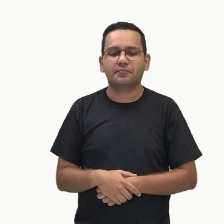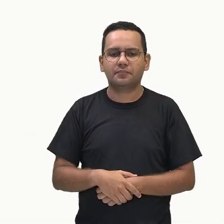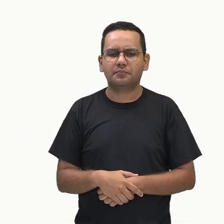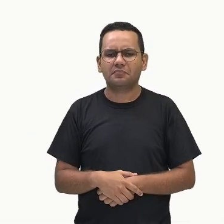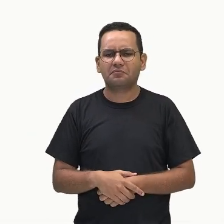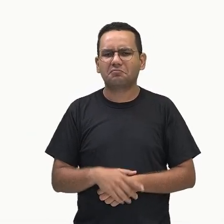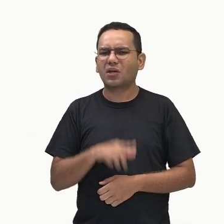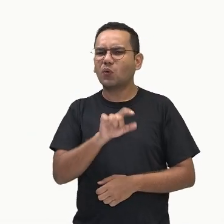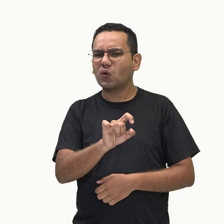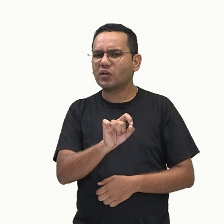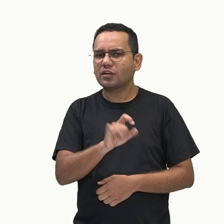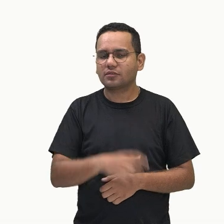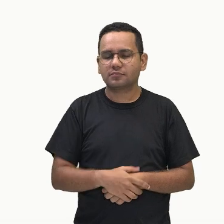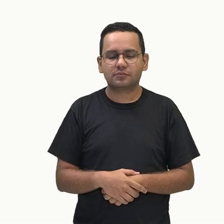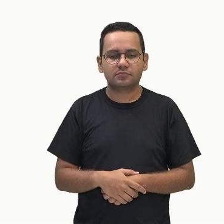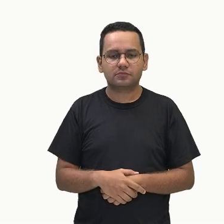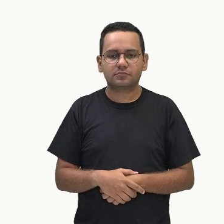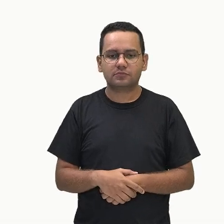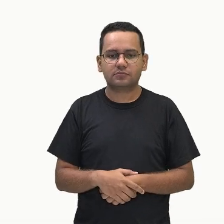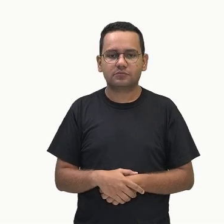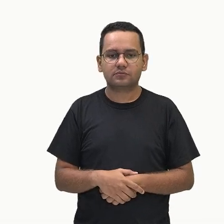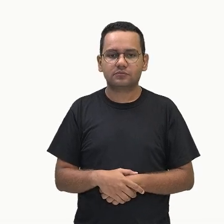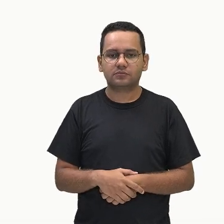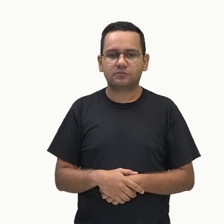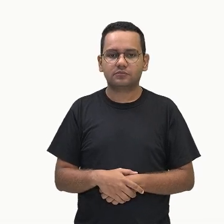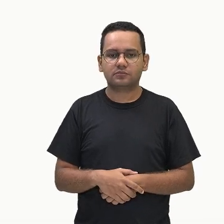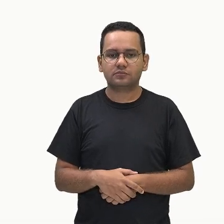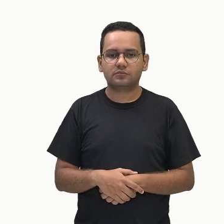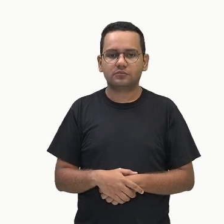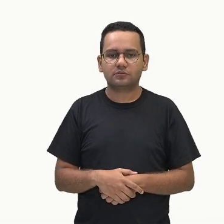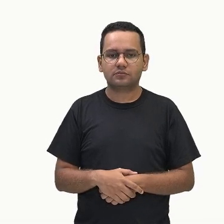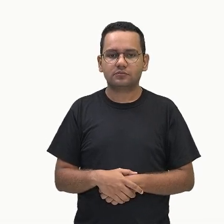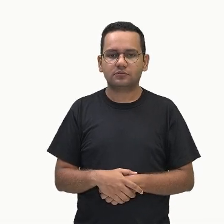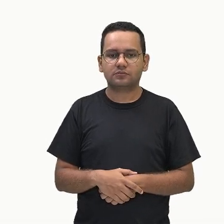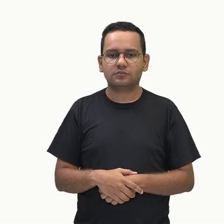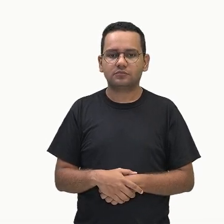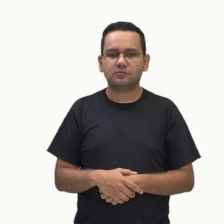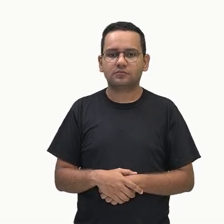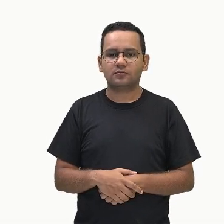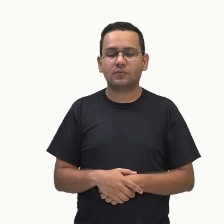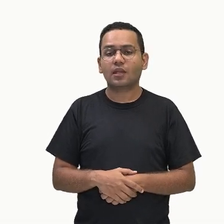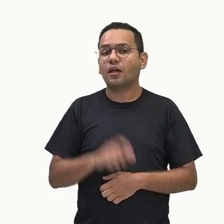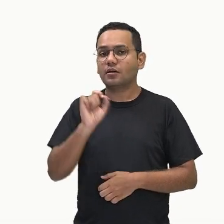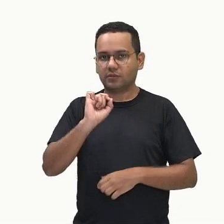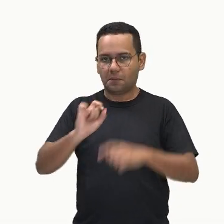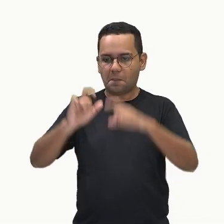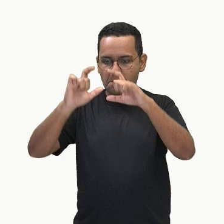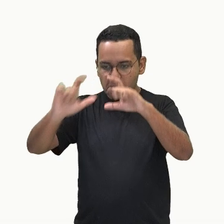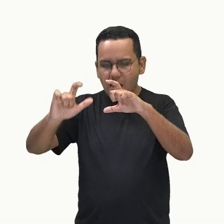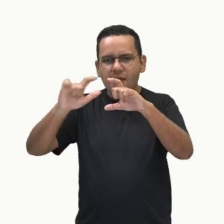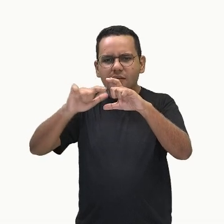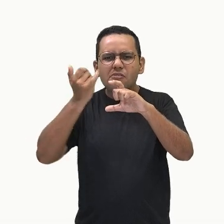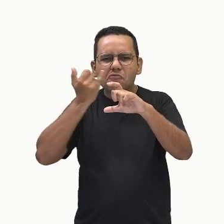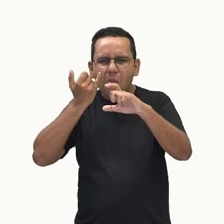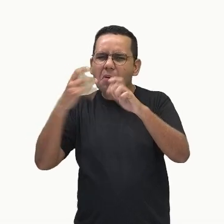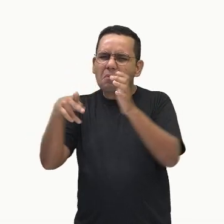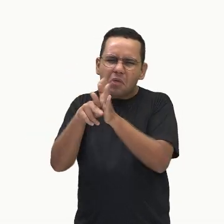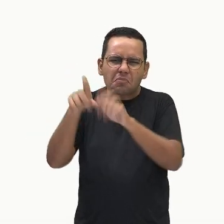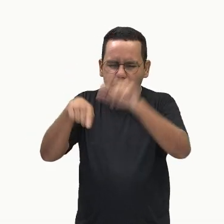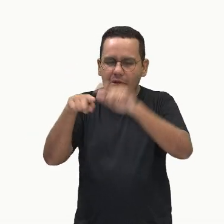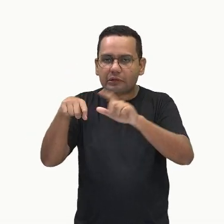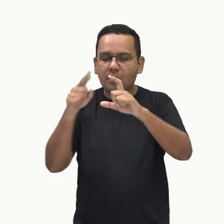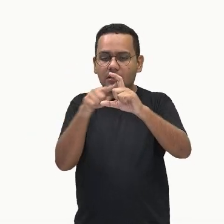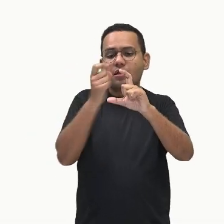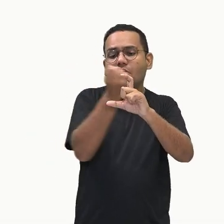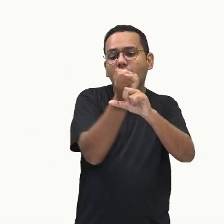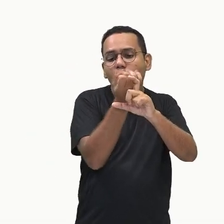que é, professora? O número atômico é o número de prótons, aonde? No